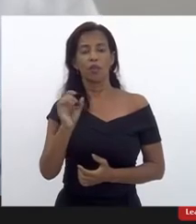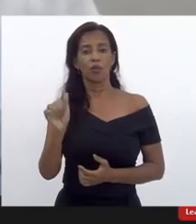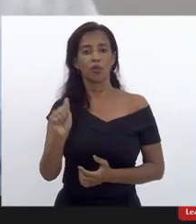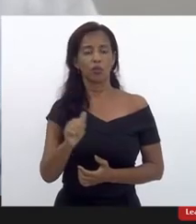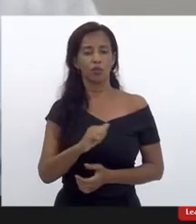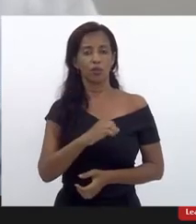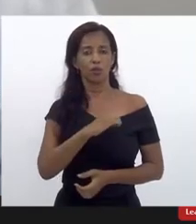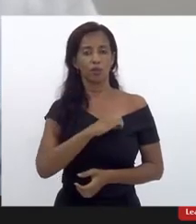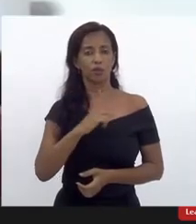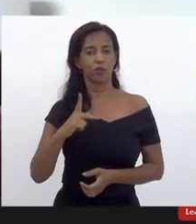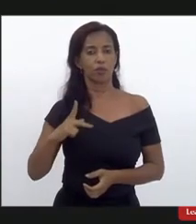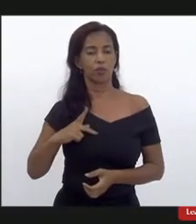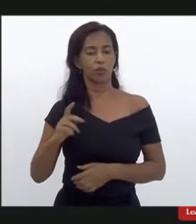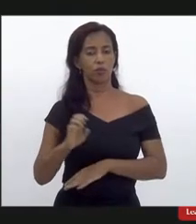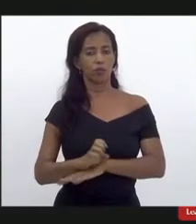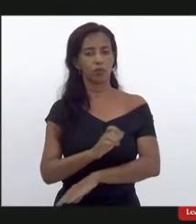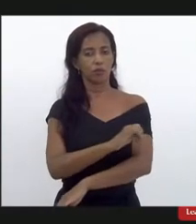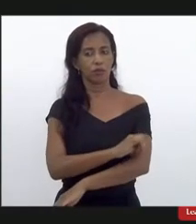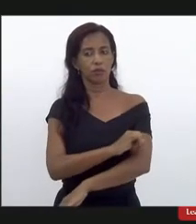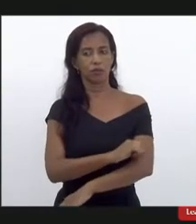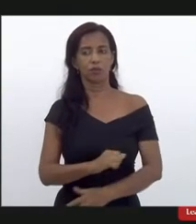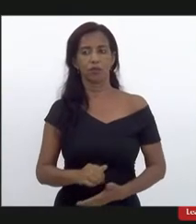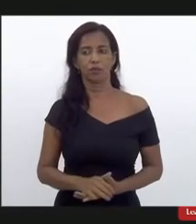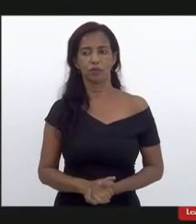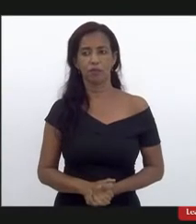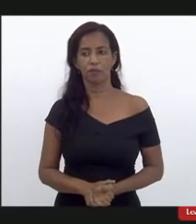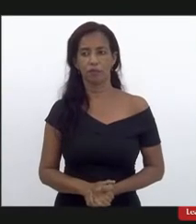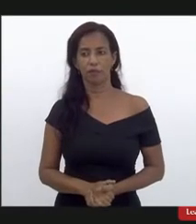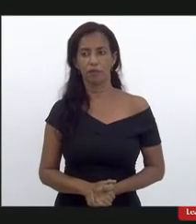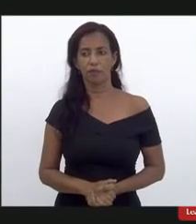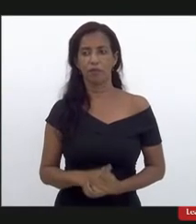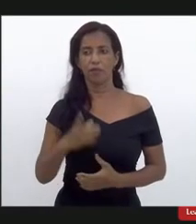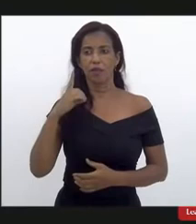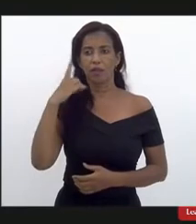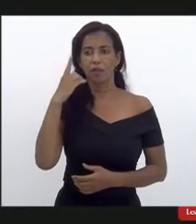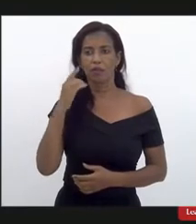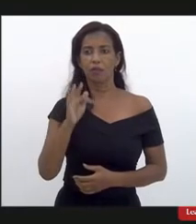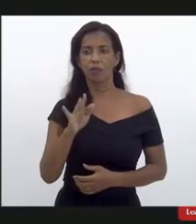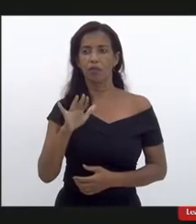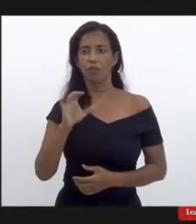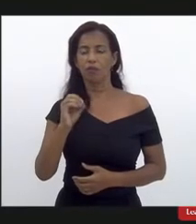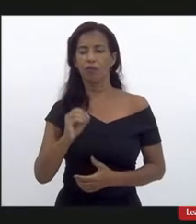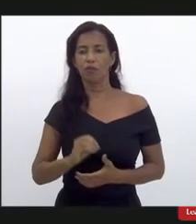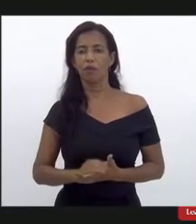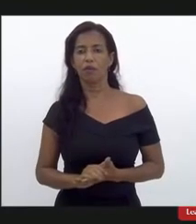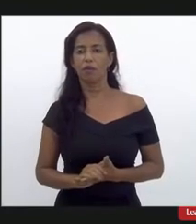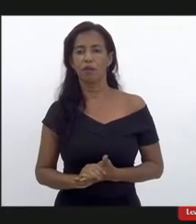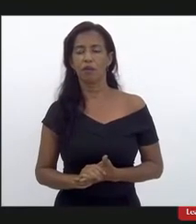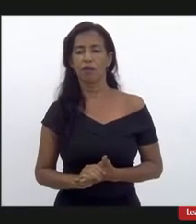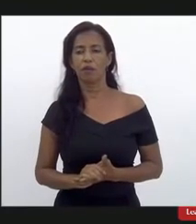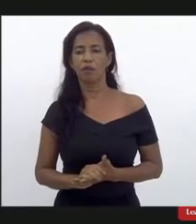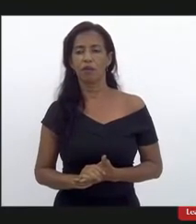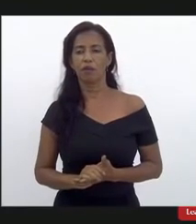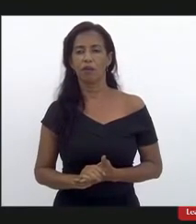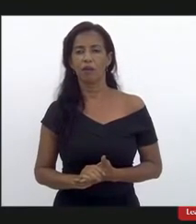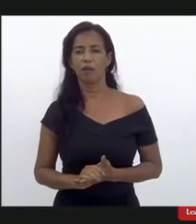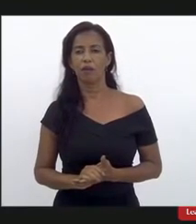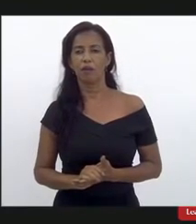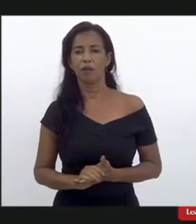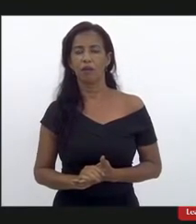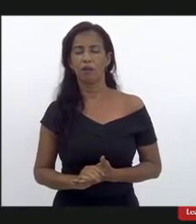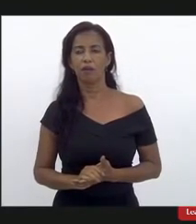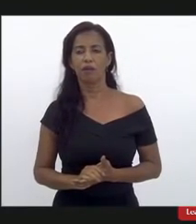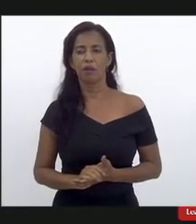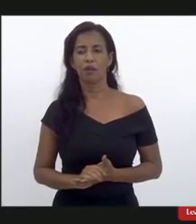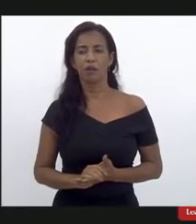Defensoria Pública do Estado do Rio de Janeiro. Deputado Flávio. Boa tarde, Rodrigo. Tudo bom, Flávio?